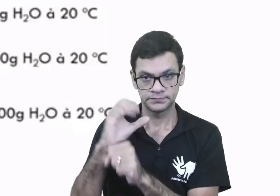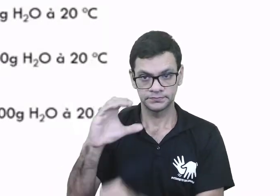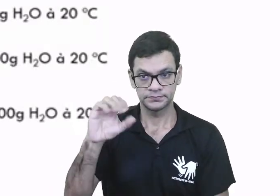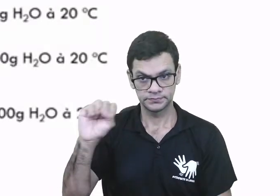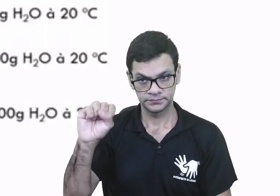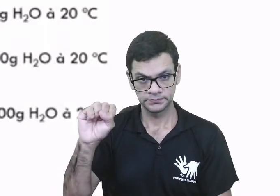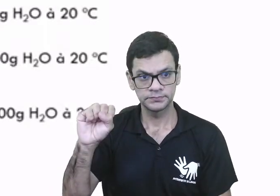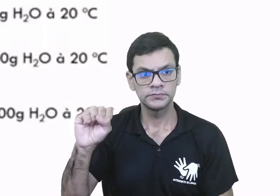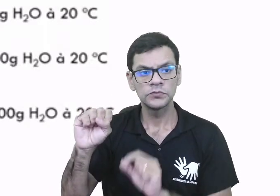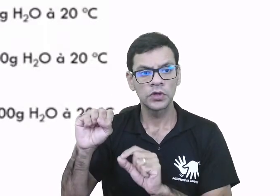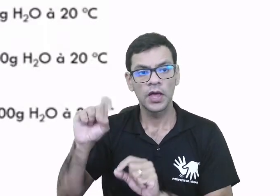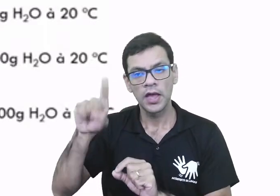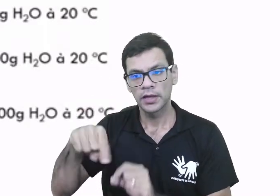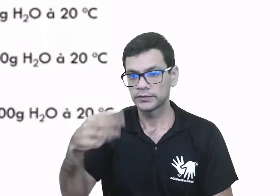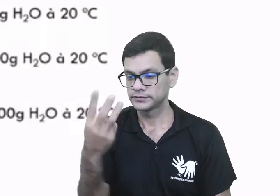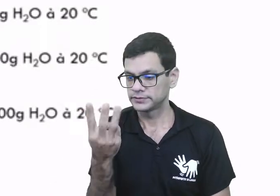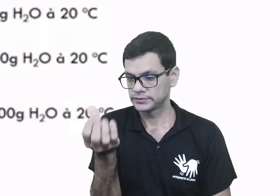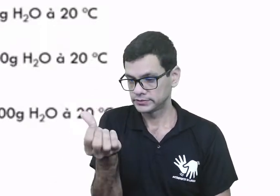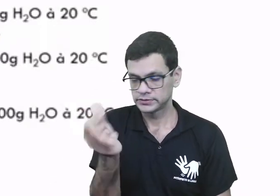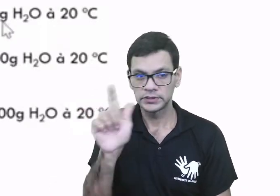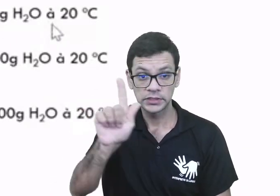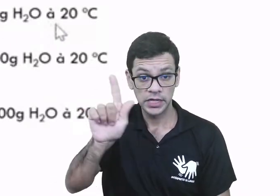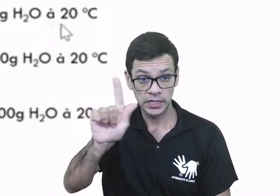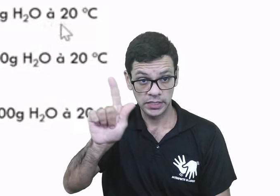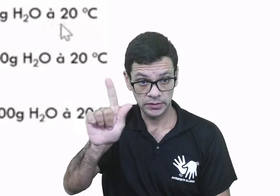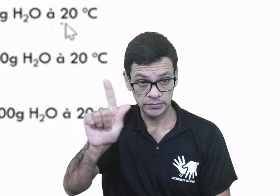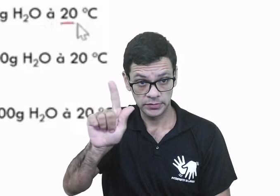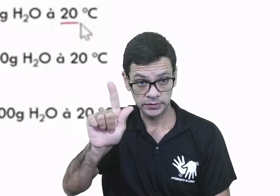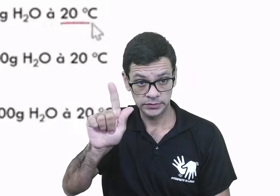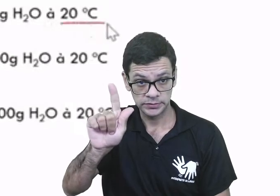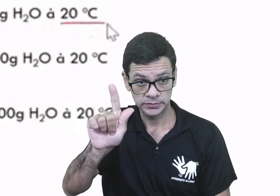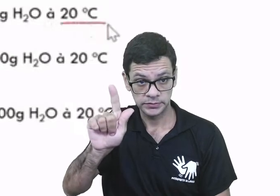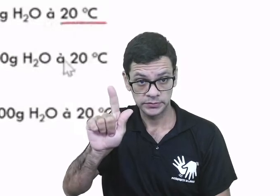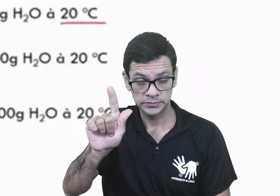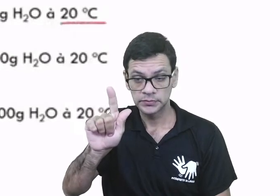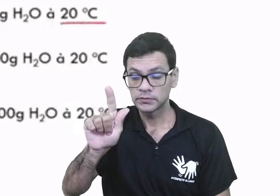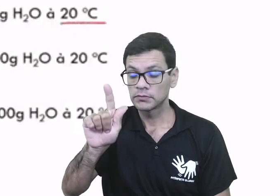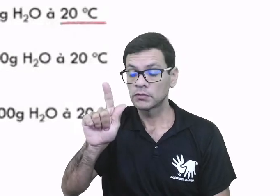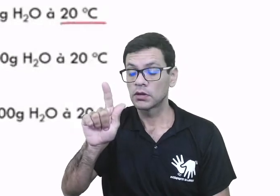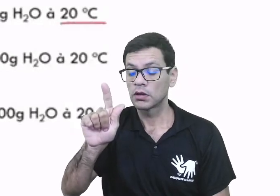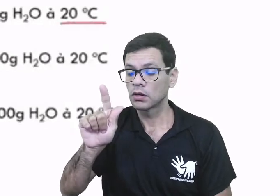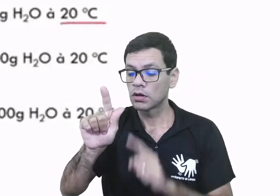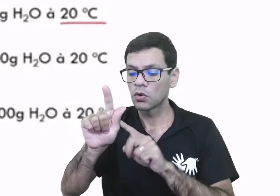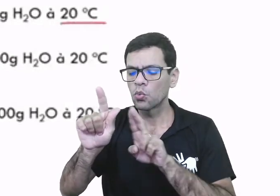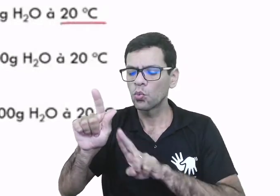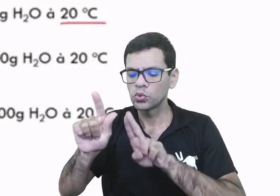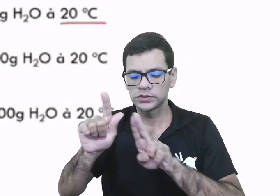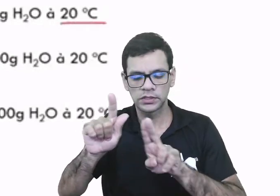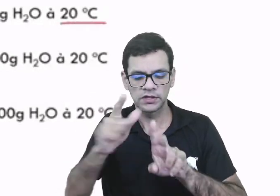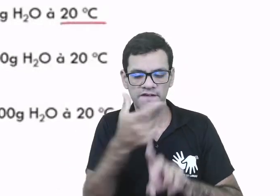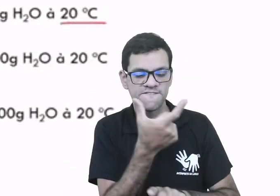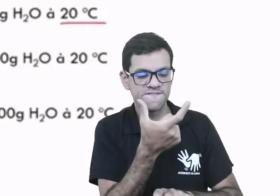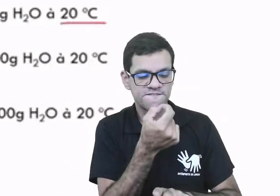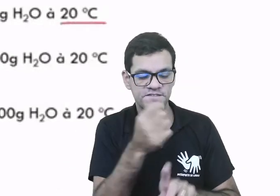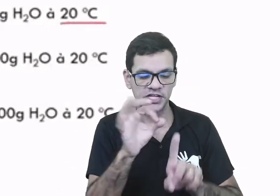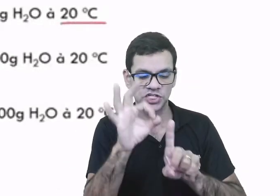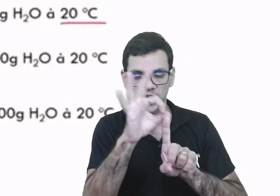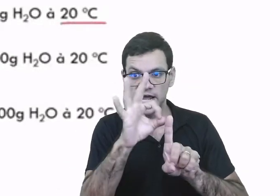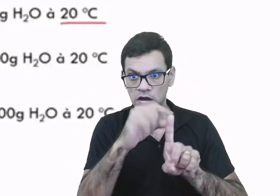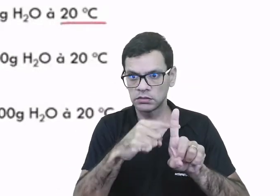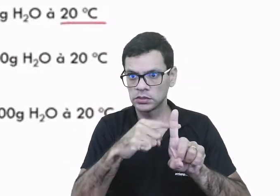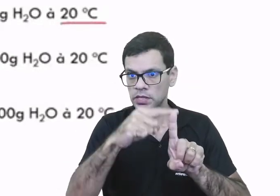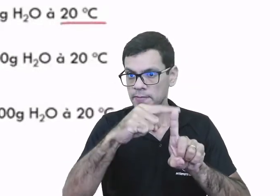sódio é 36 gramas a 20 graus Celsius. Significa que ele